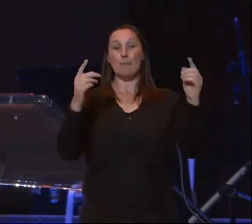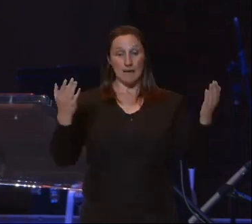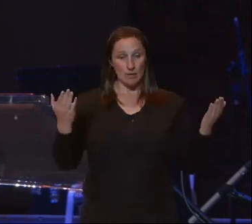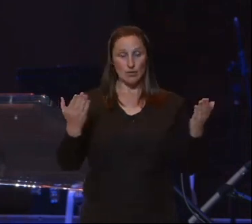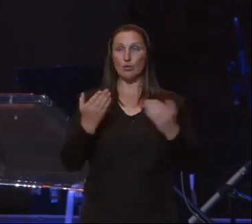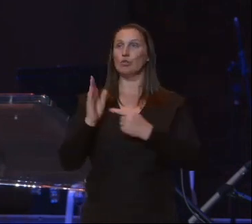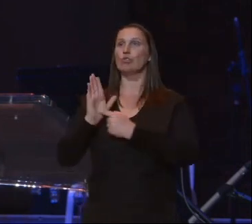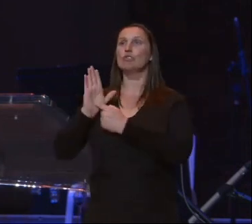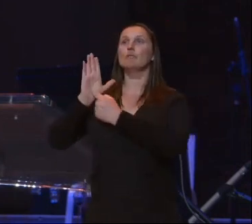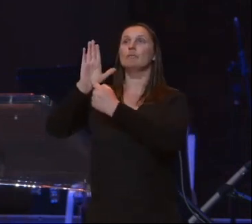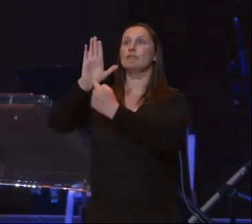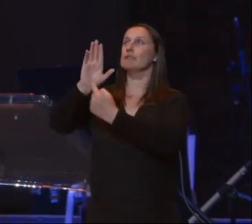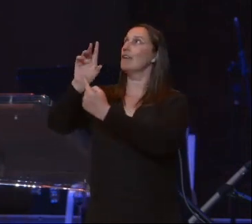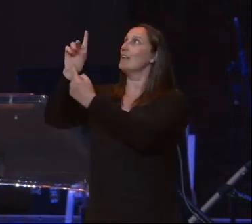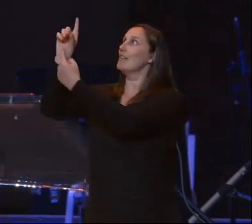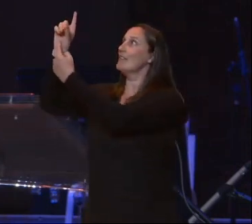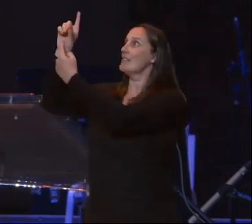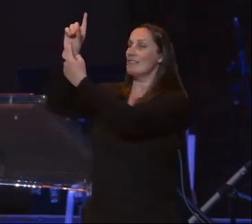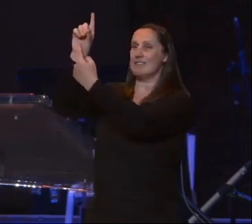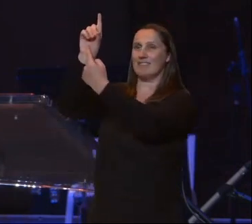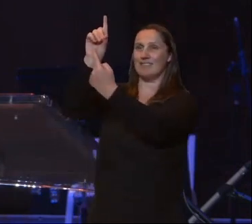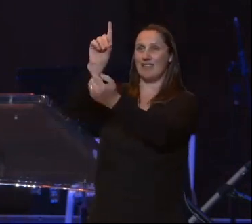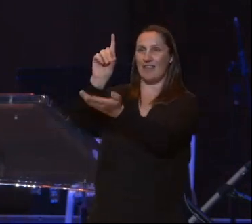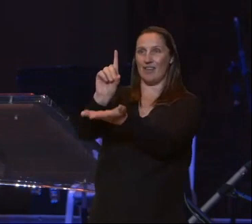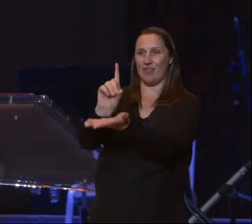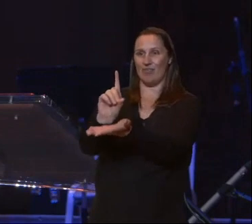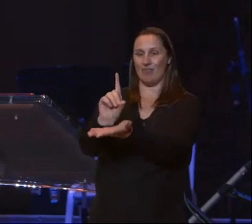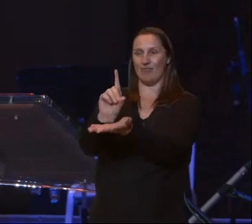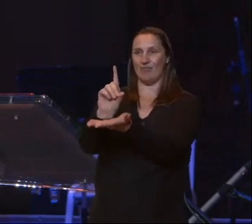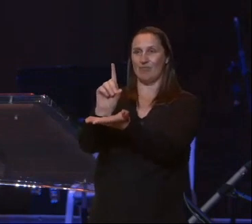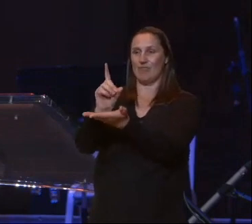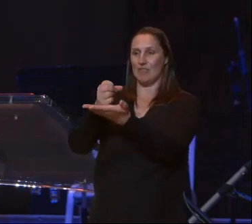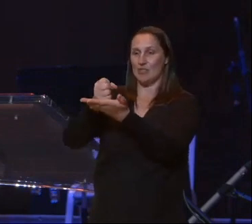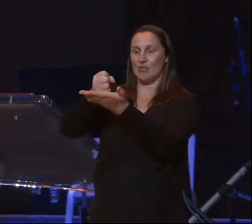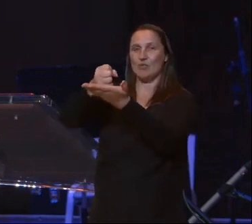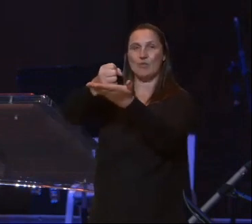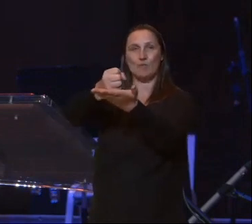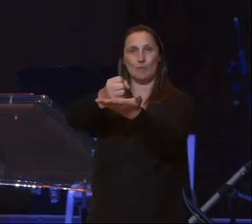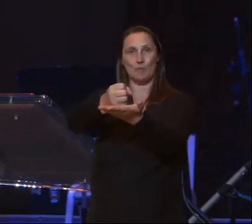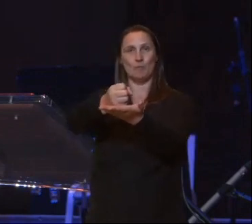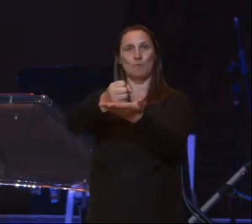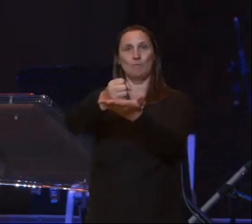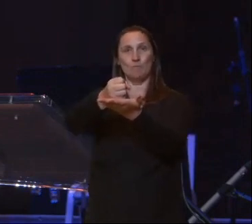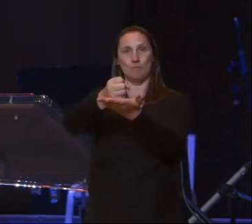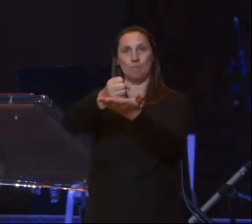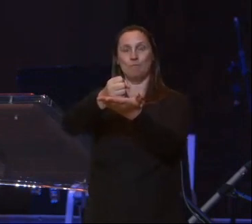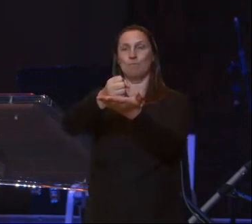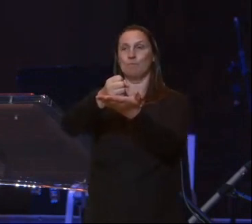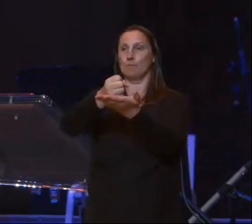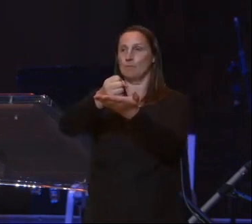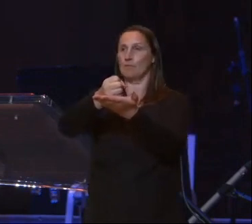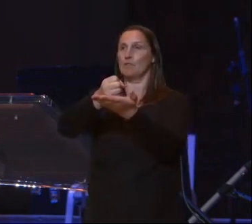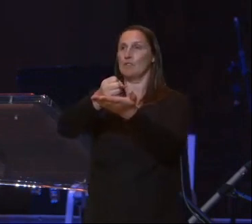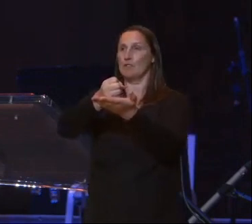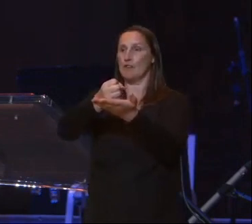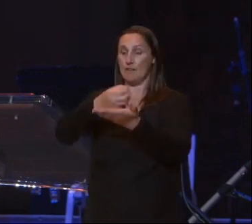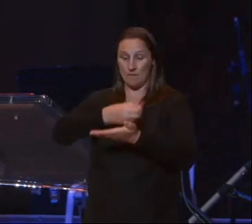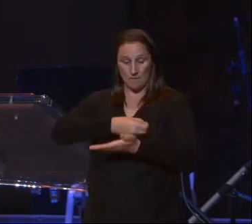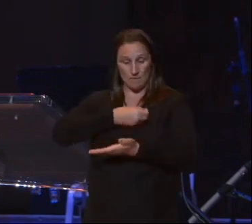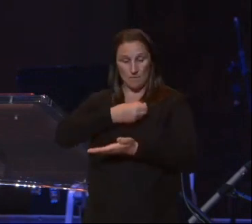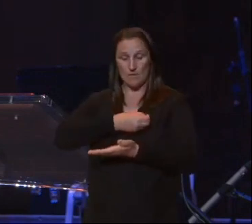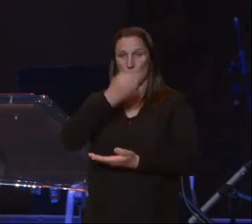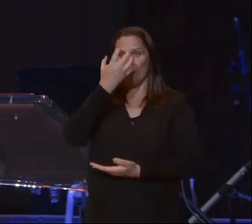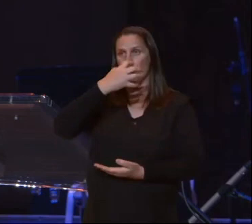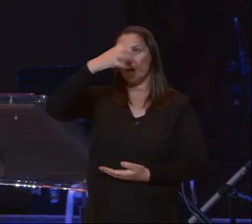te apresentar um resgatador. Aquele que nos socorre, aquele que existe, vive,